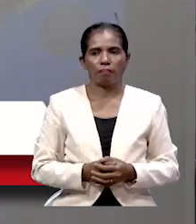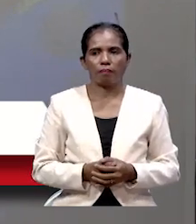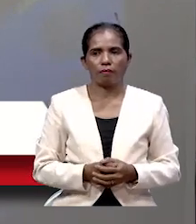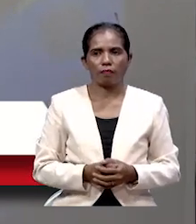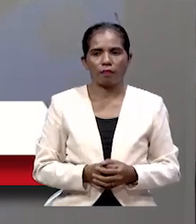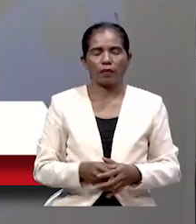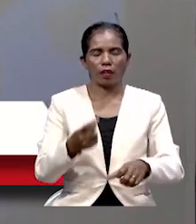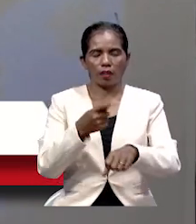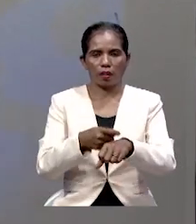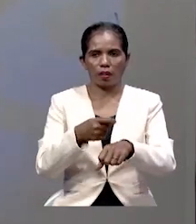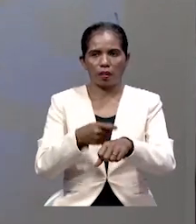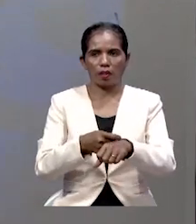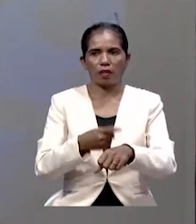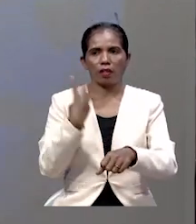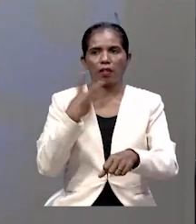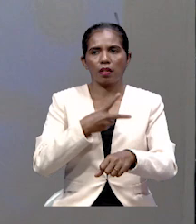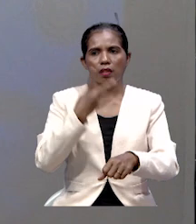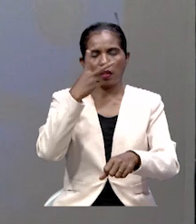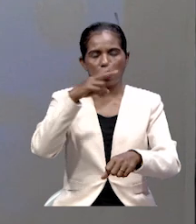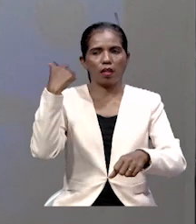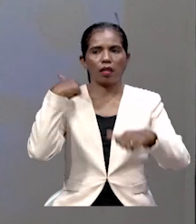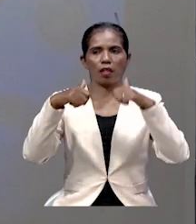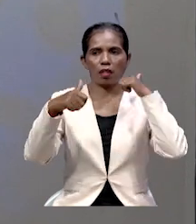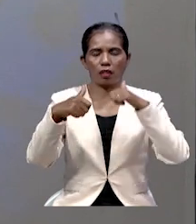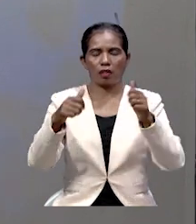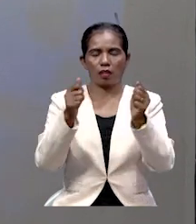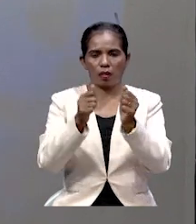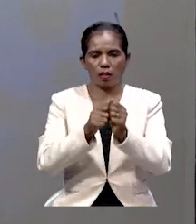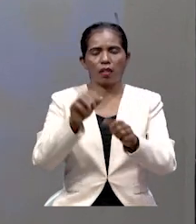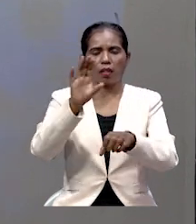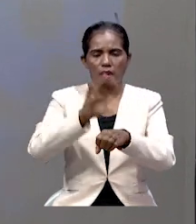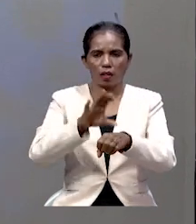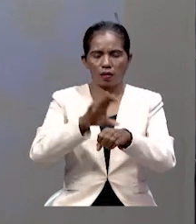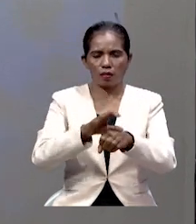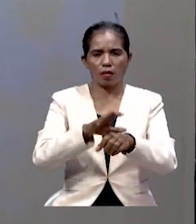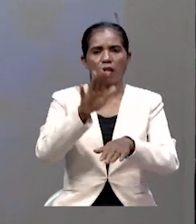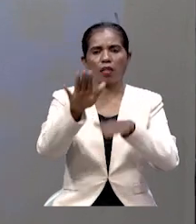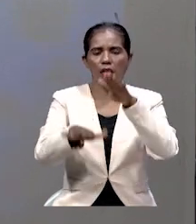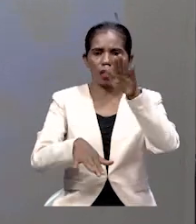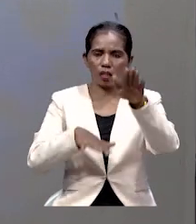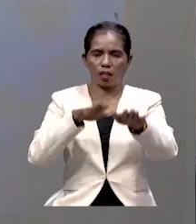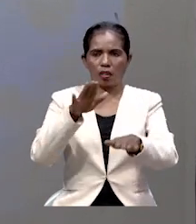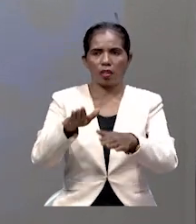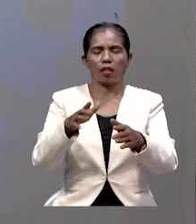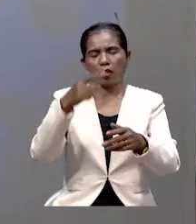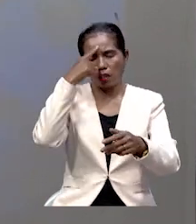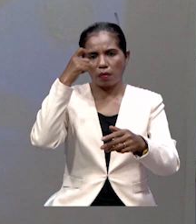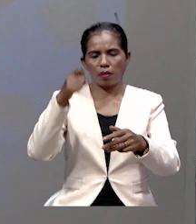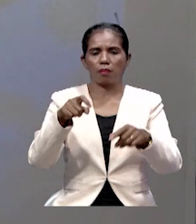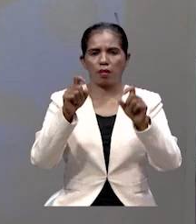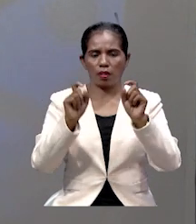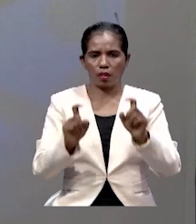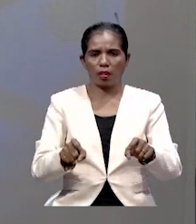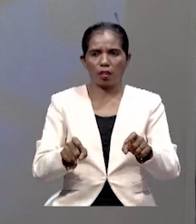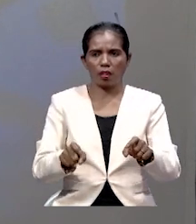neste momento dentro de fúria e tari atividades religiosas procissão tama sama tesserta o roto